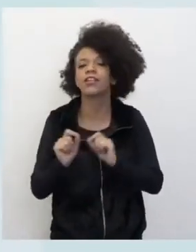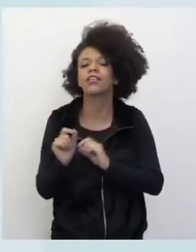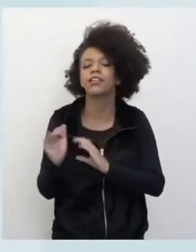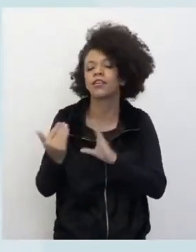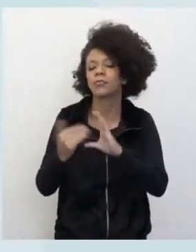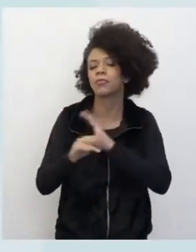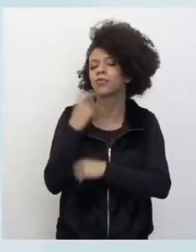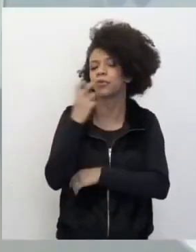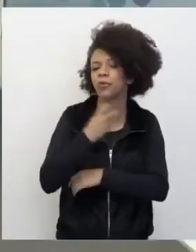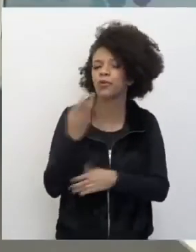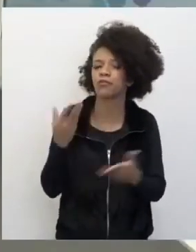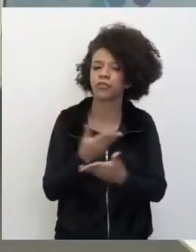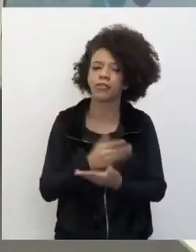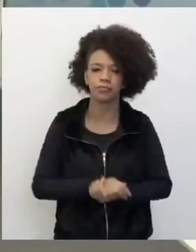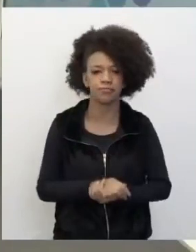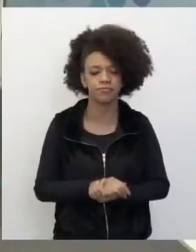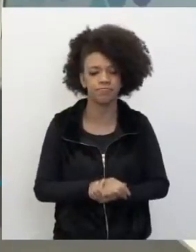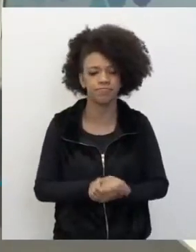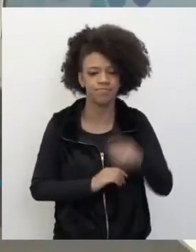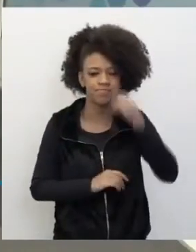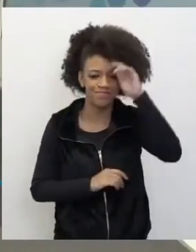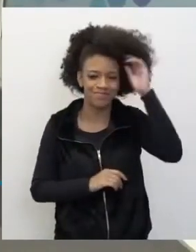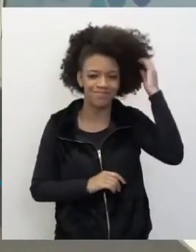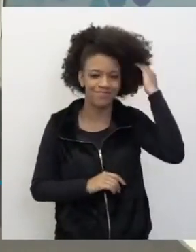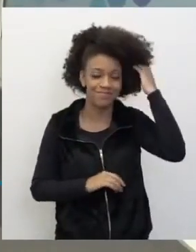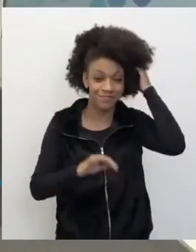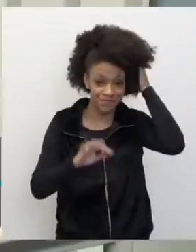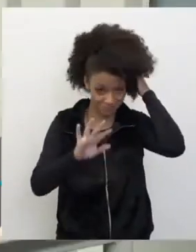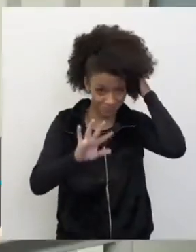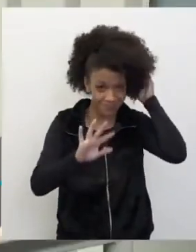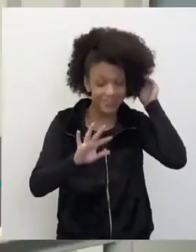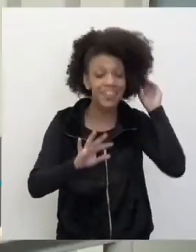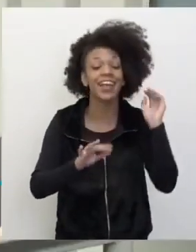agora. Não, peraí. Não, tem